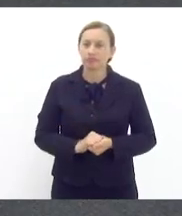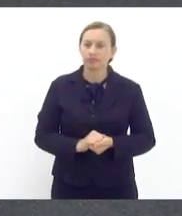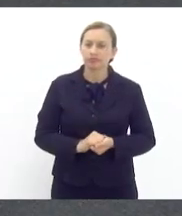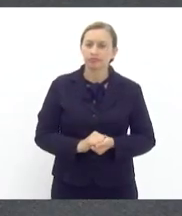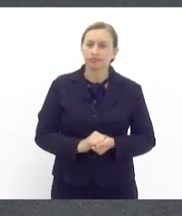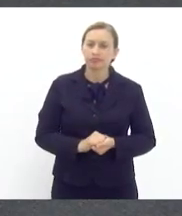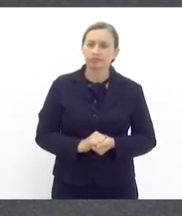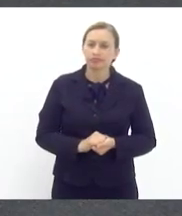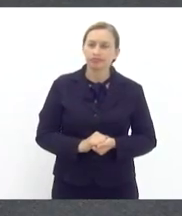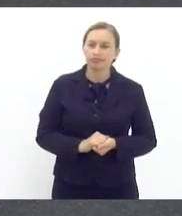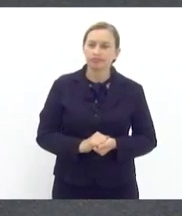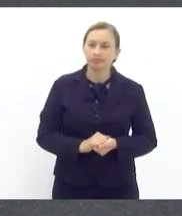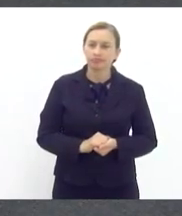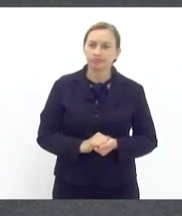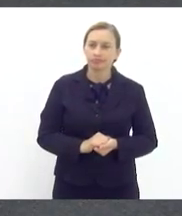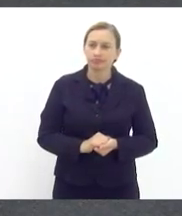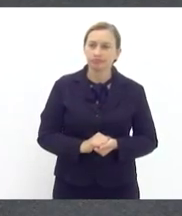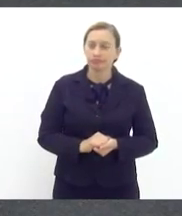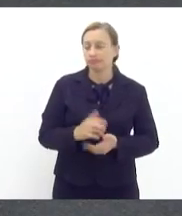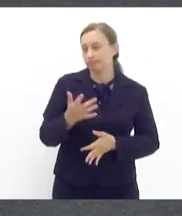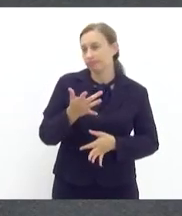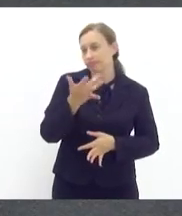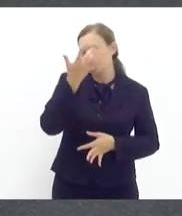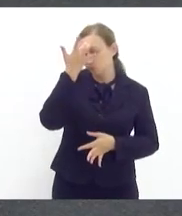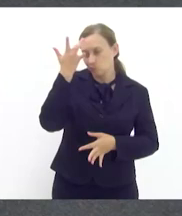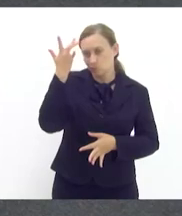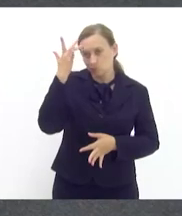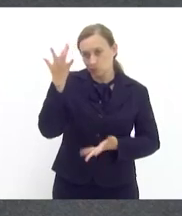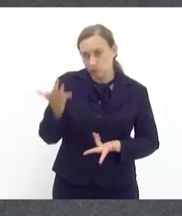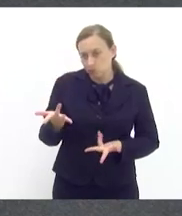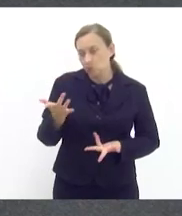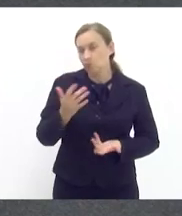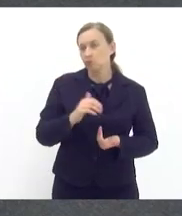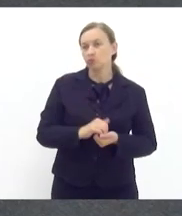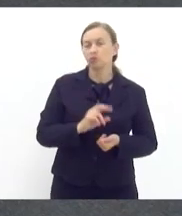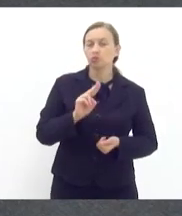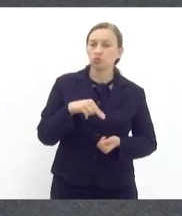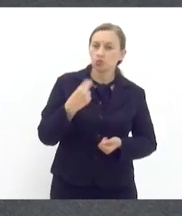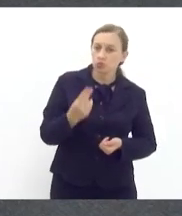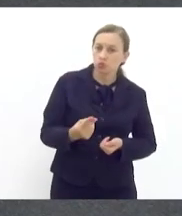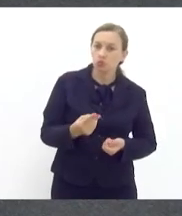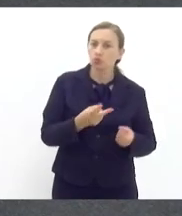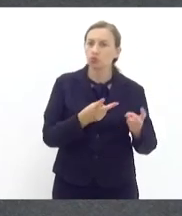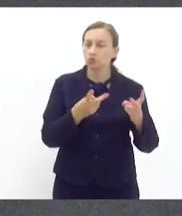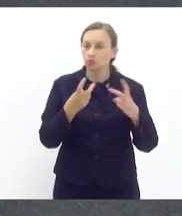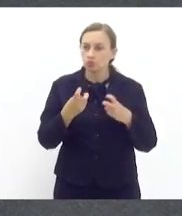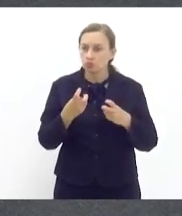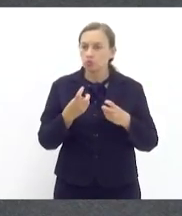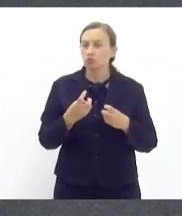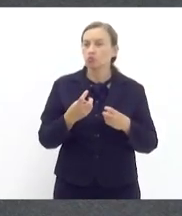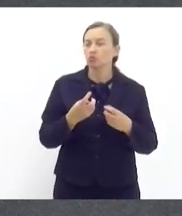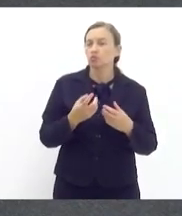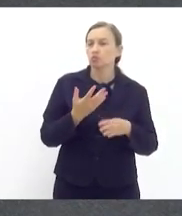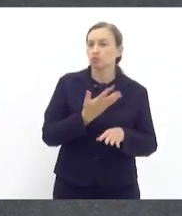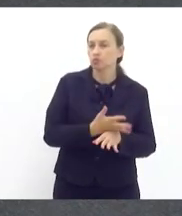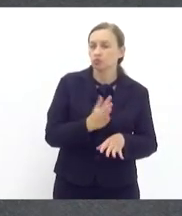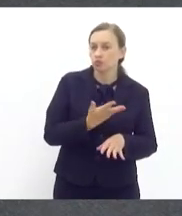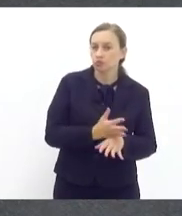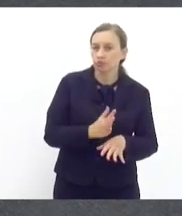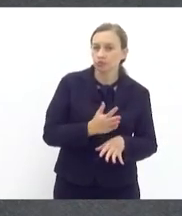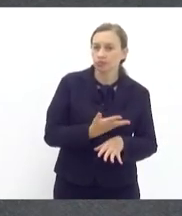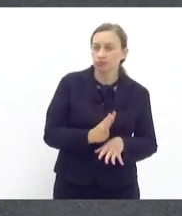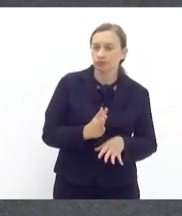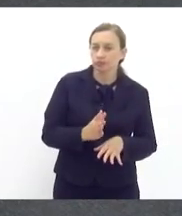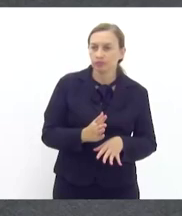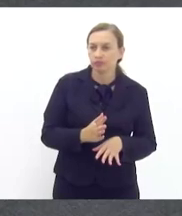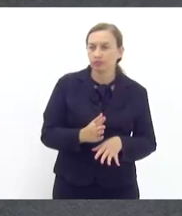identificação de questões de saúde mental ou mesmo a identificação da prática de atos que pode ser